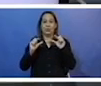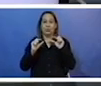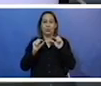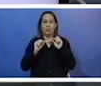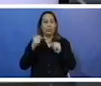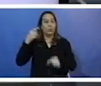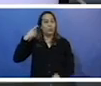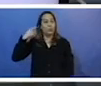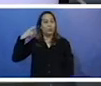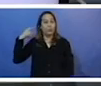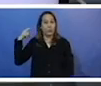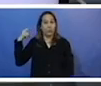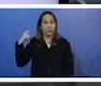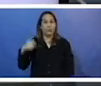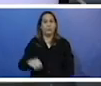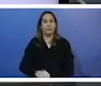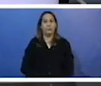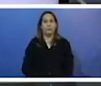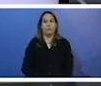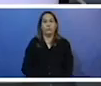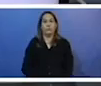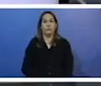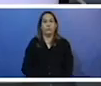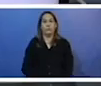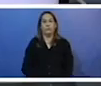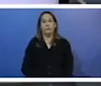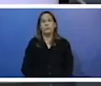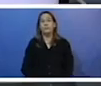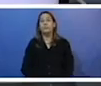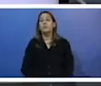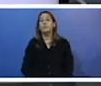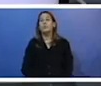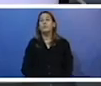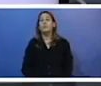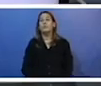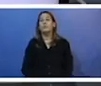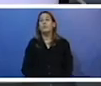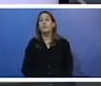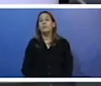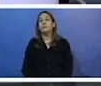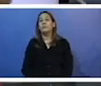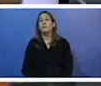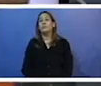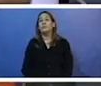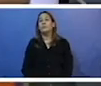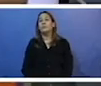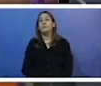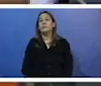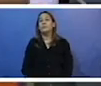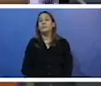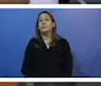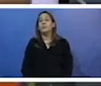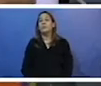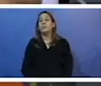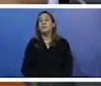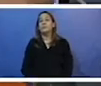querer, certo? Na pronúncia, ela sai com um som trocado. Quer ver outro